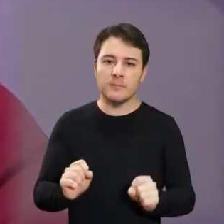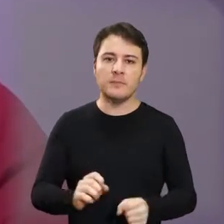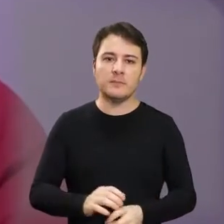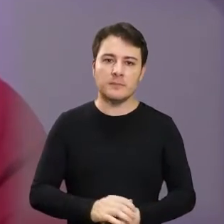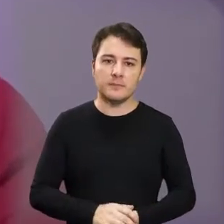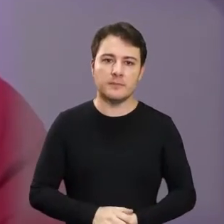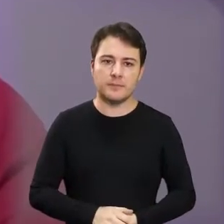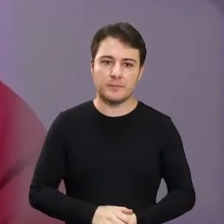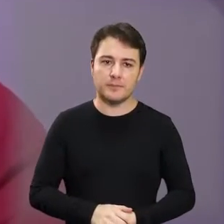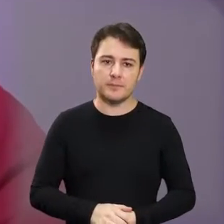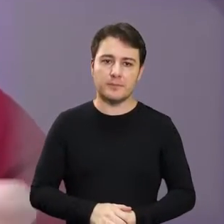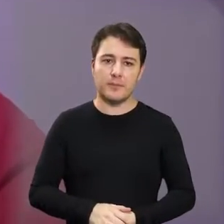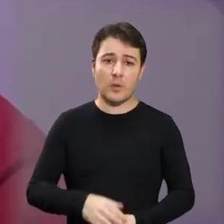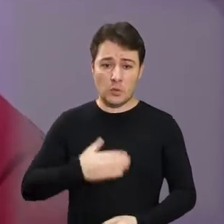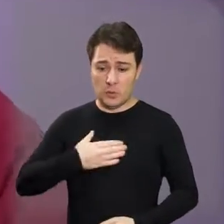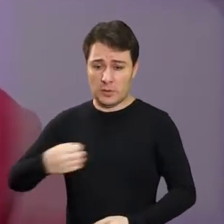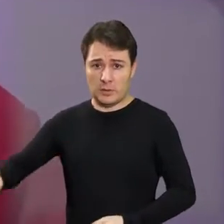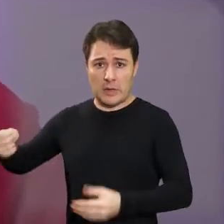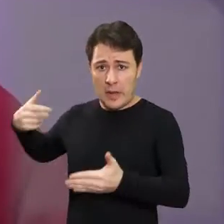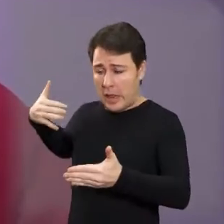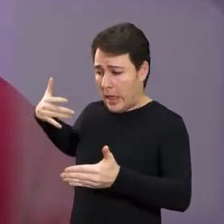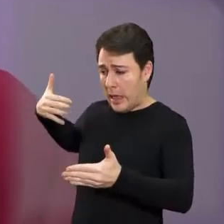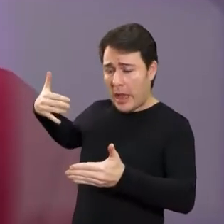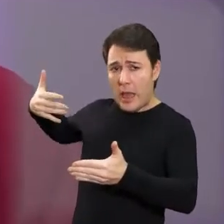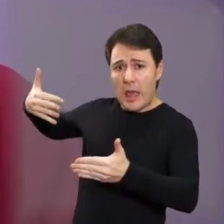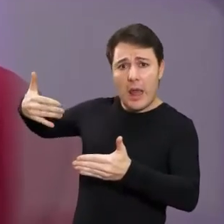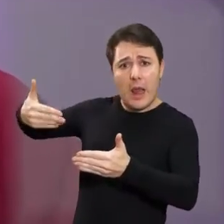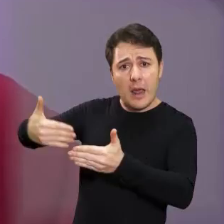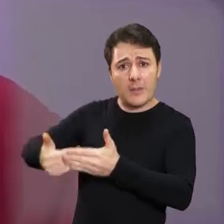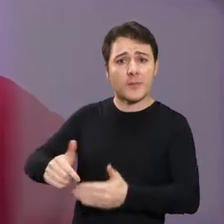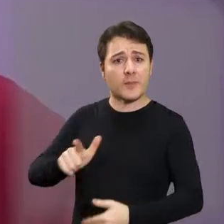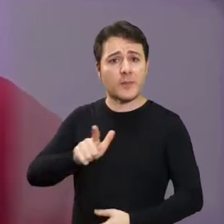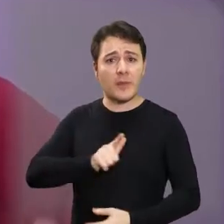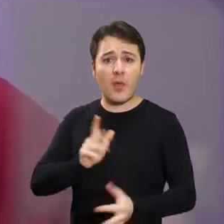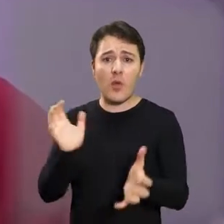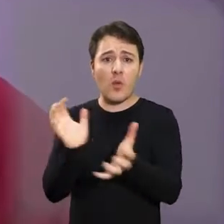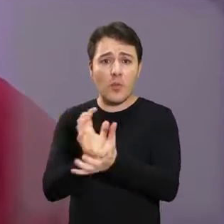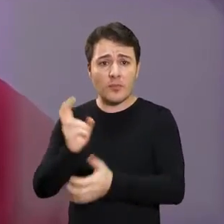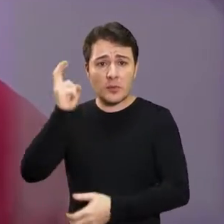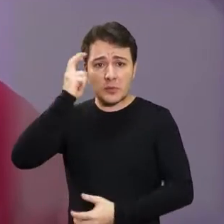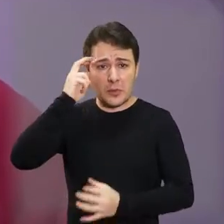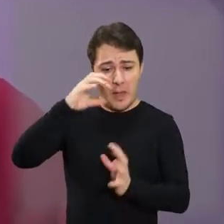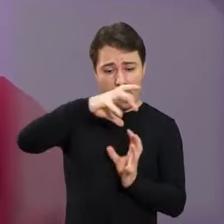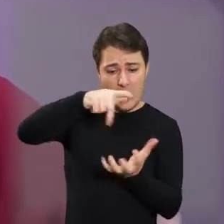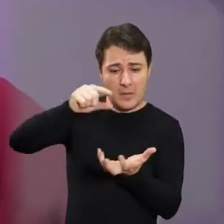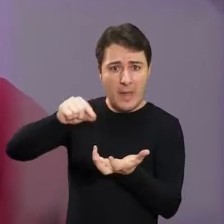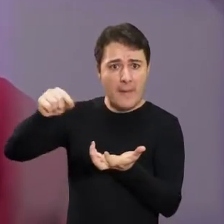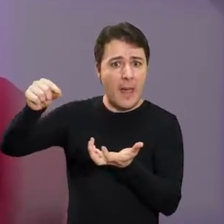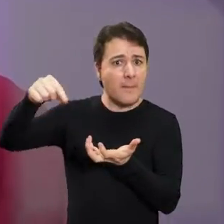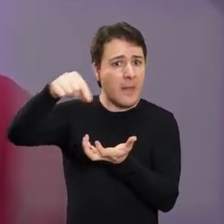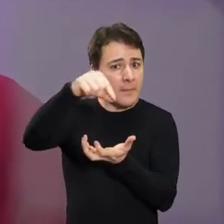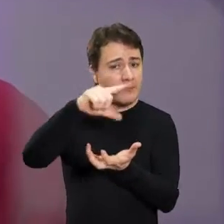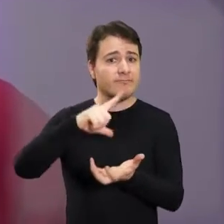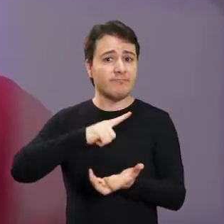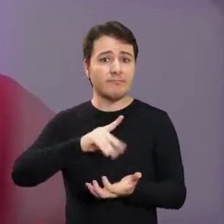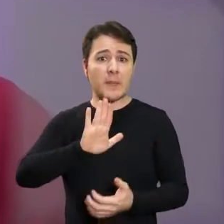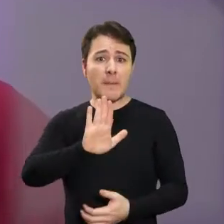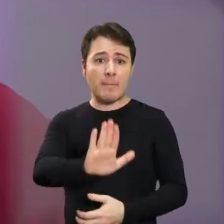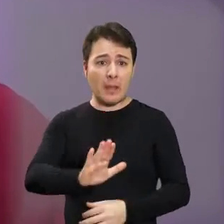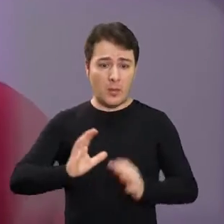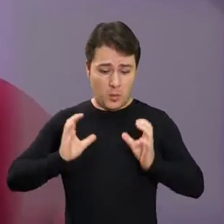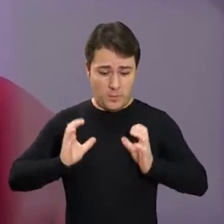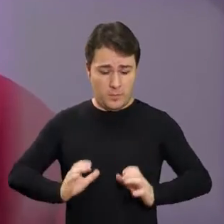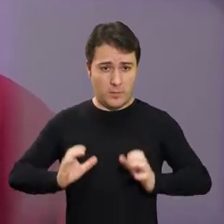acontecer. Sabe-se que o suicídio é um fenômeno presente na história da humanidade desde os primórdios, sendo algo presente em todas